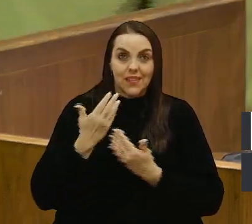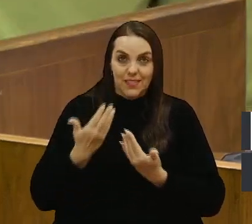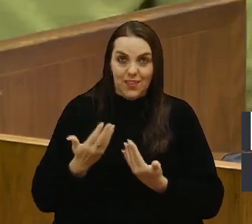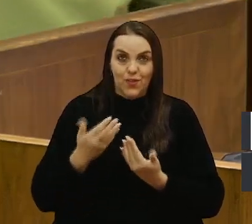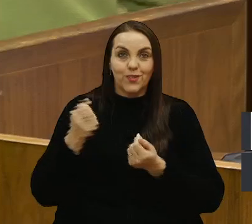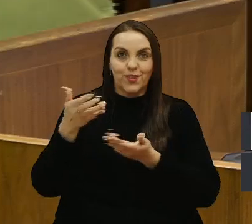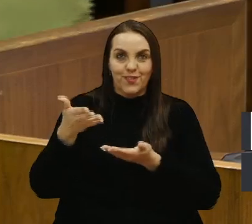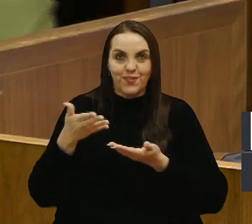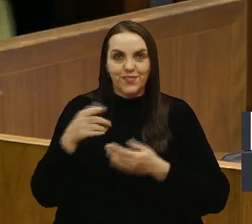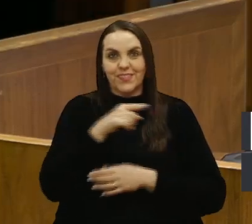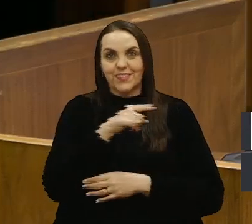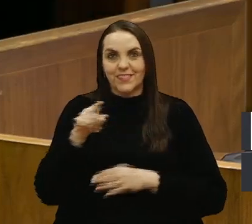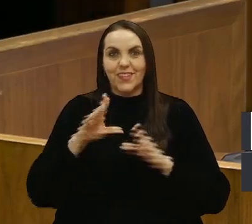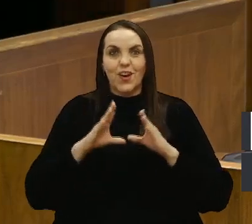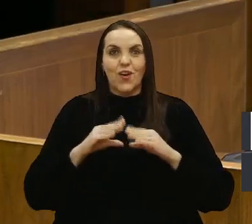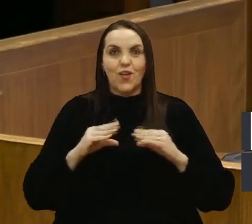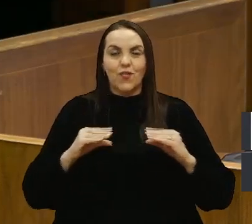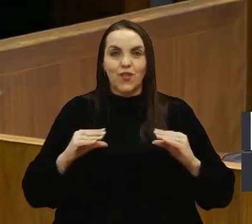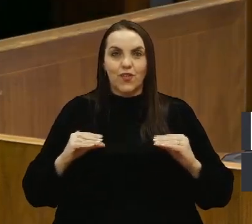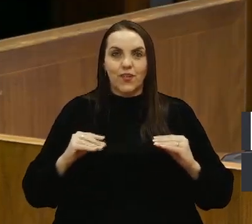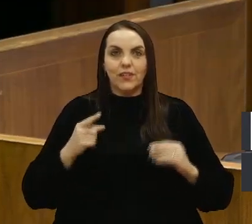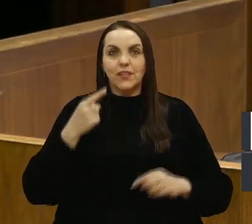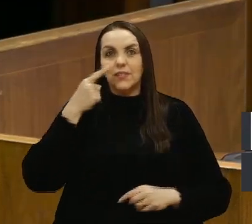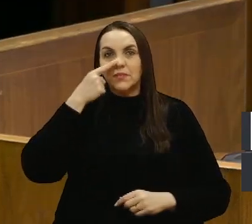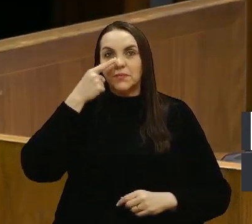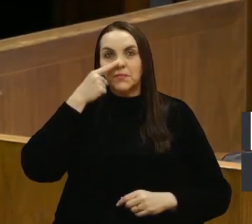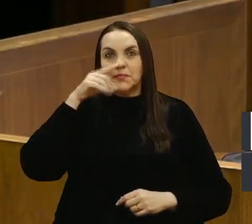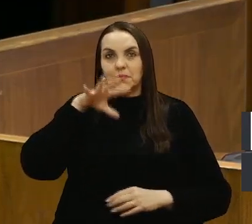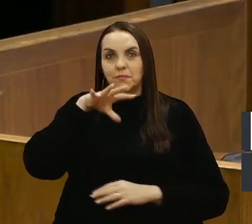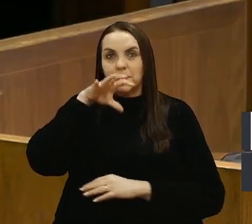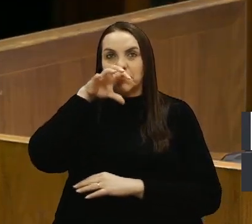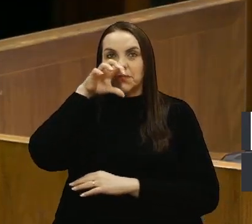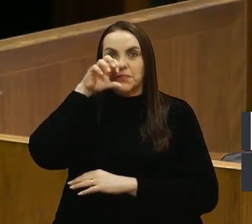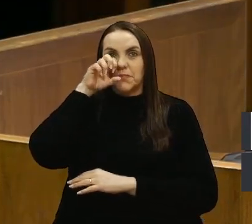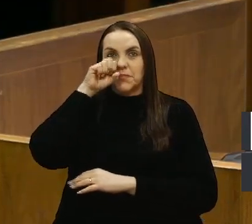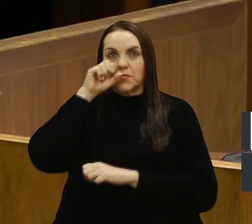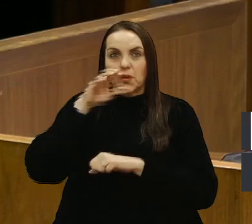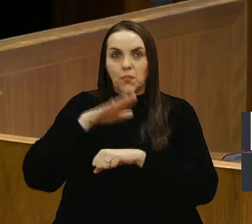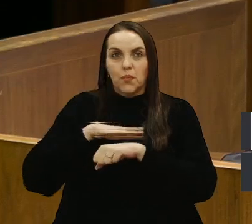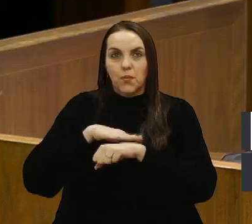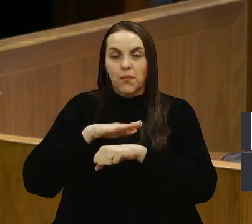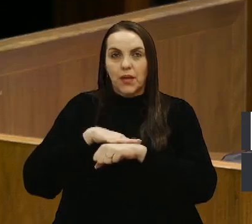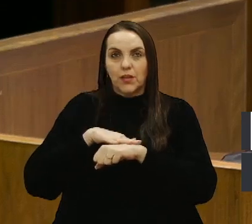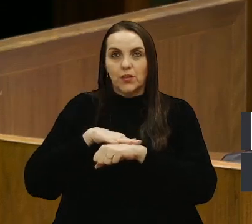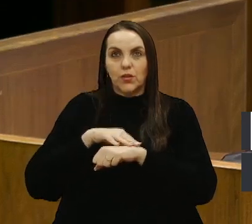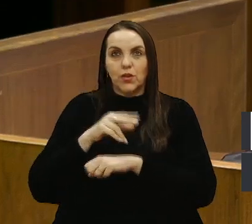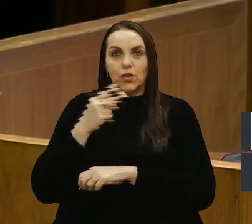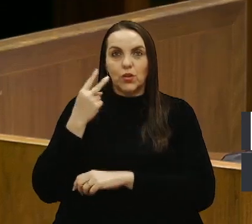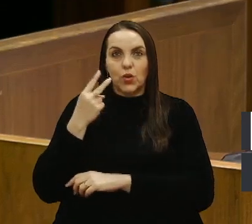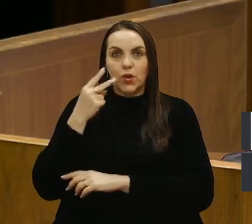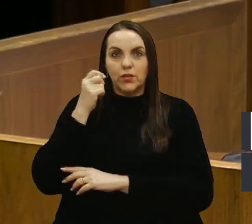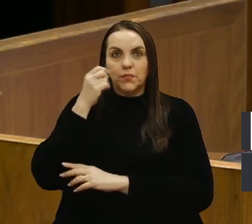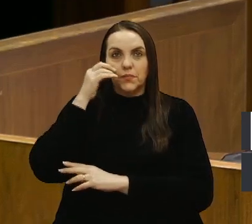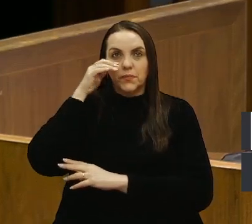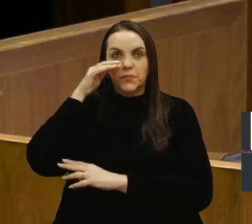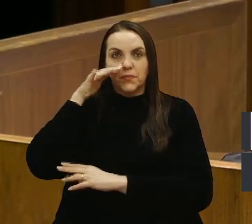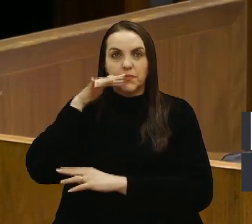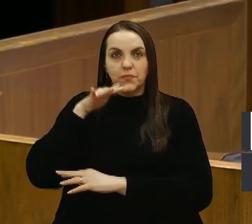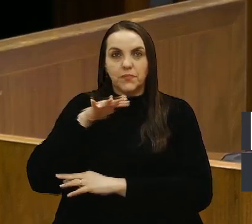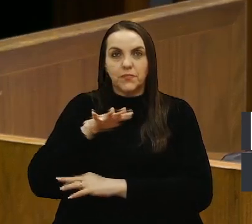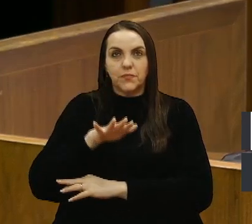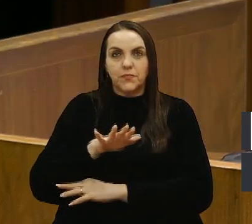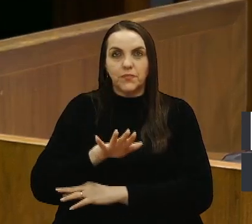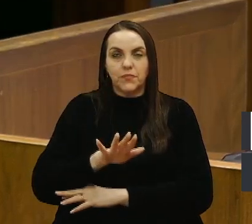se sentirem conforto, de inspirar pelo nariz em um tempo e soltar em 2 tempos.